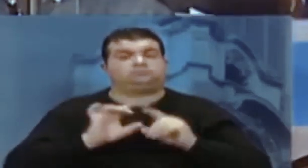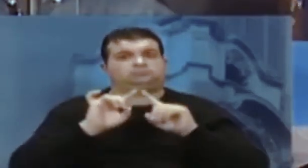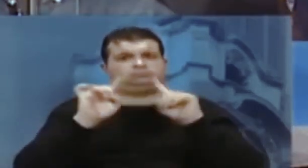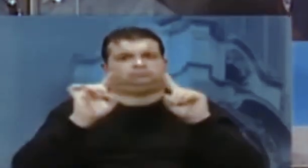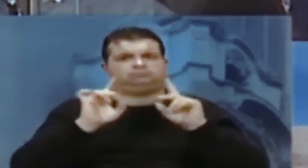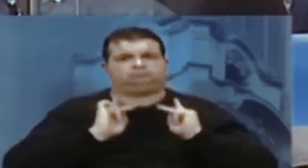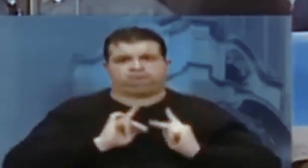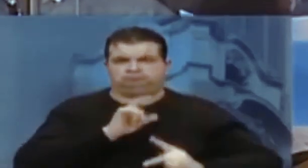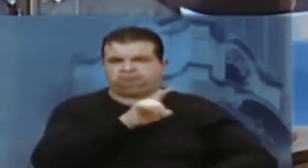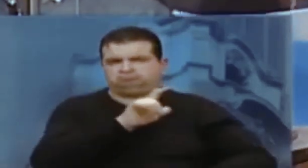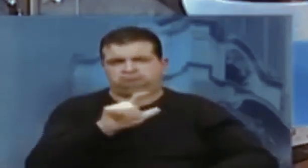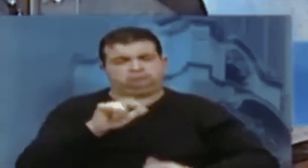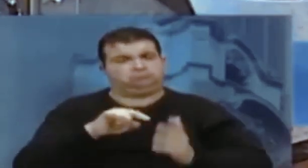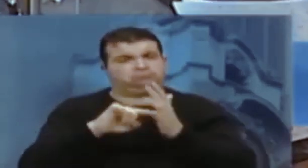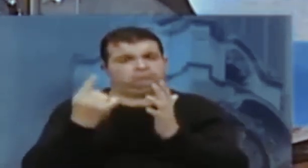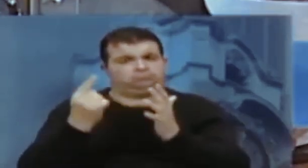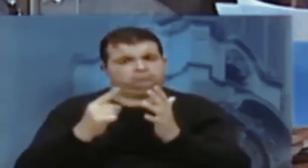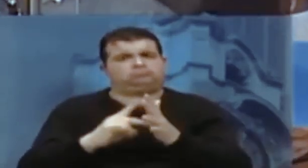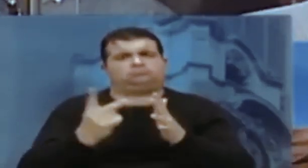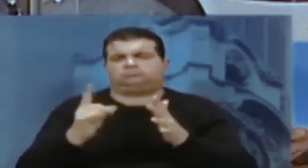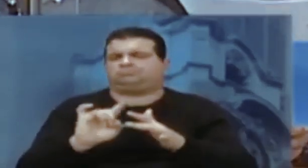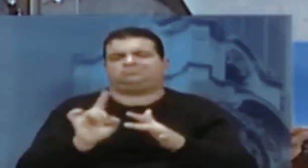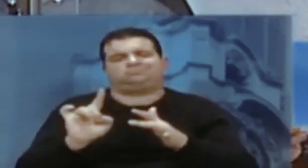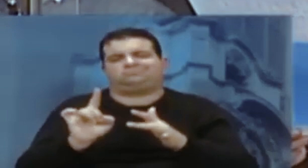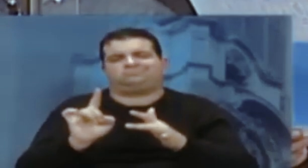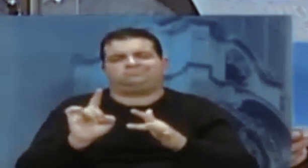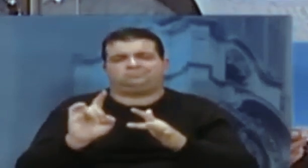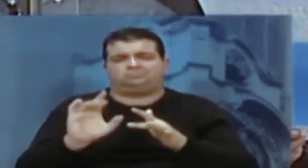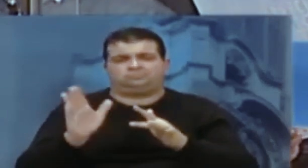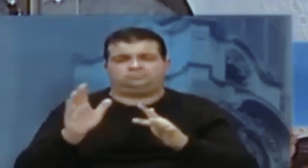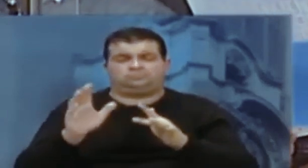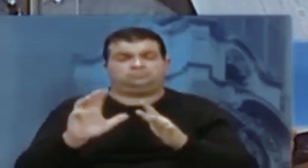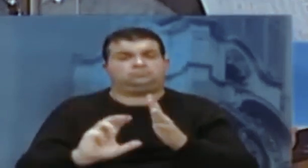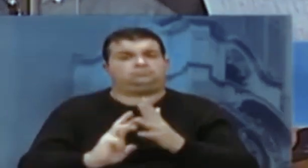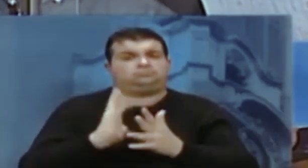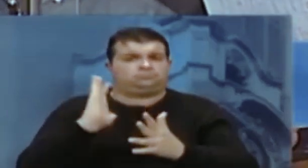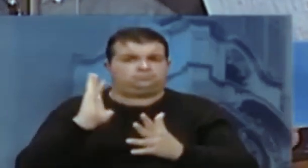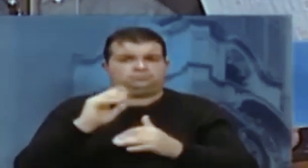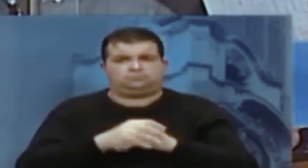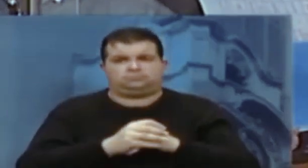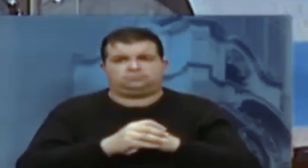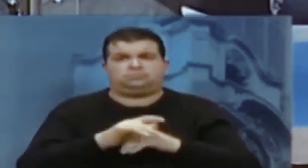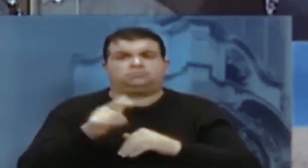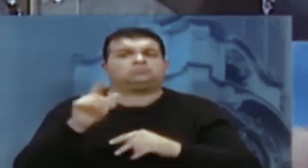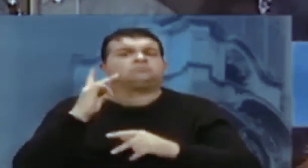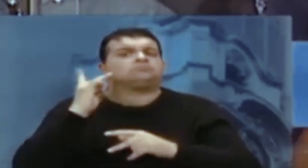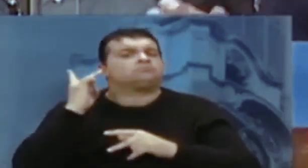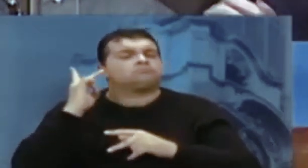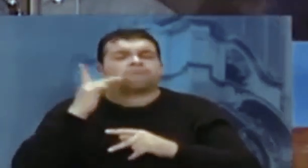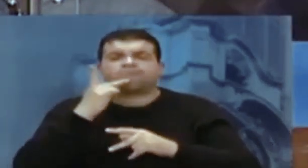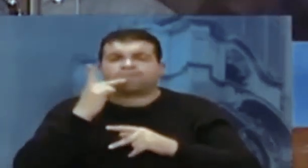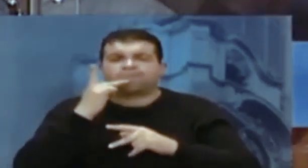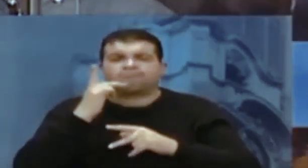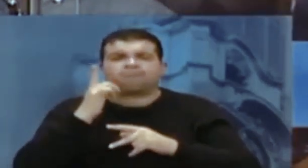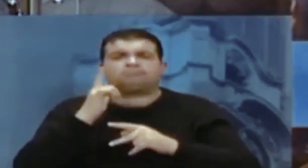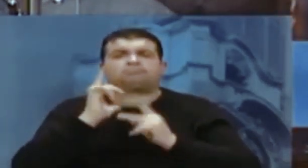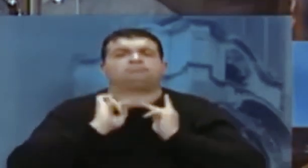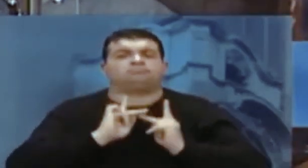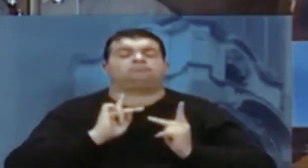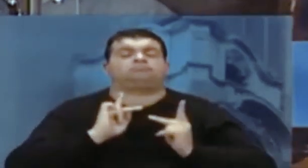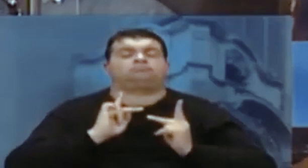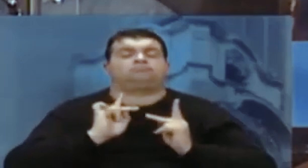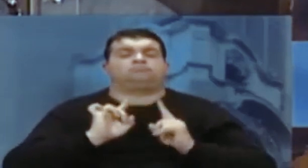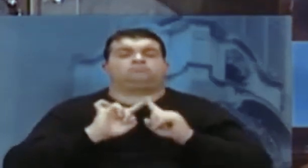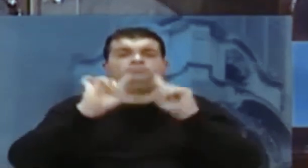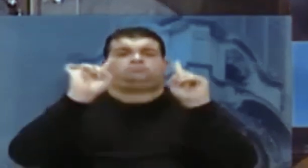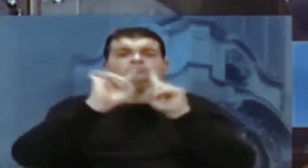de quem vem, não é a primeira nem será a última vez. A outra vem aqui e fala que os manifestantes que estão bloqueando a